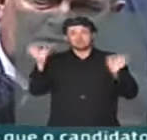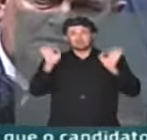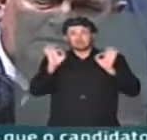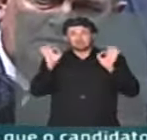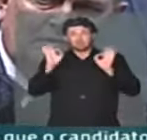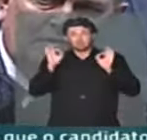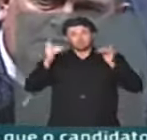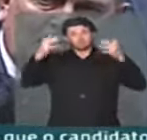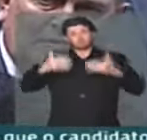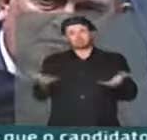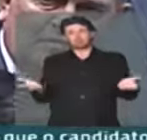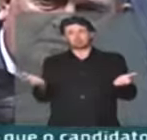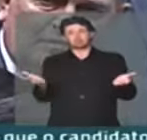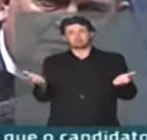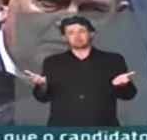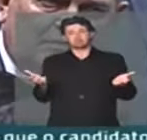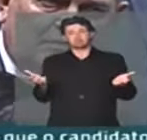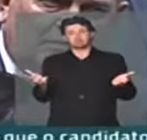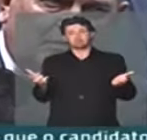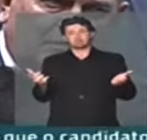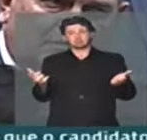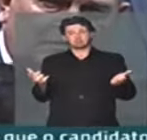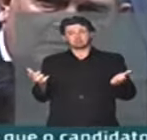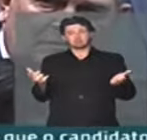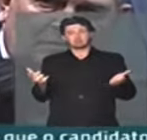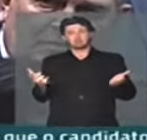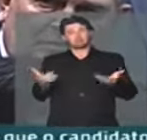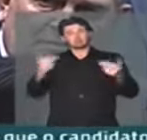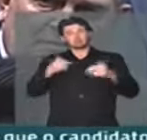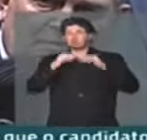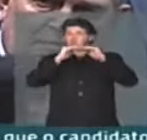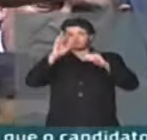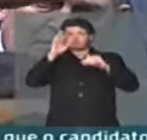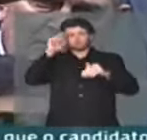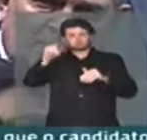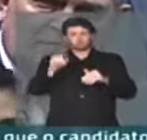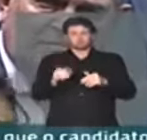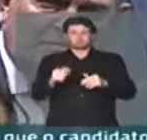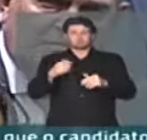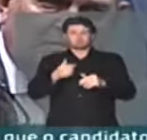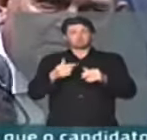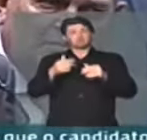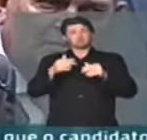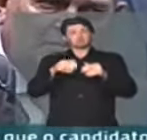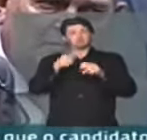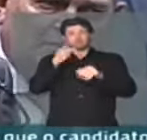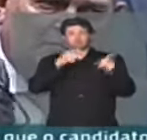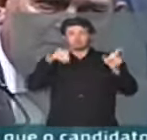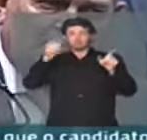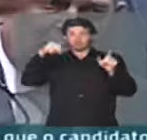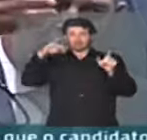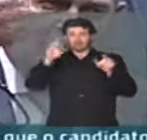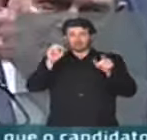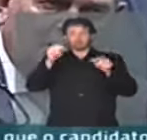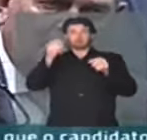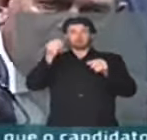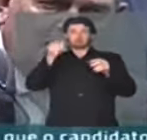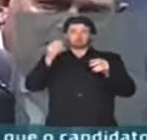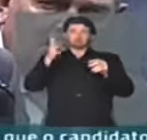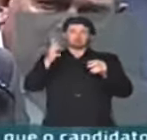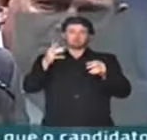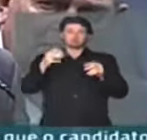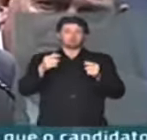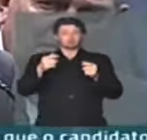nenhuma justificativa feita pela mesa. Então eu quero dizer a Vossa Excelência, eu já tinha ponderado isso ao Manato, que tentou o tempo, deputado